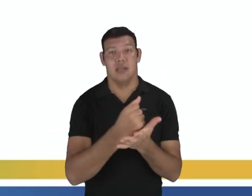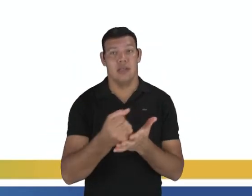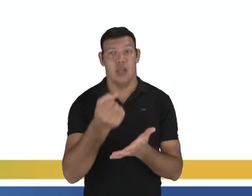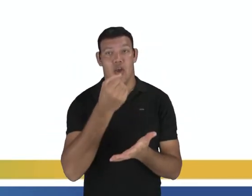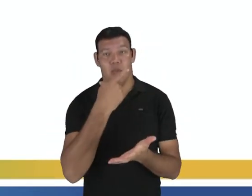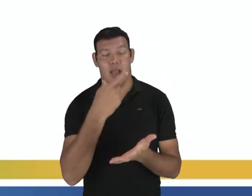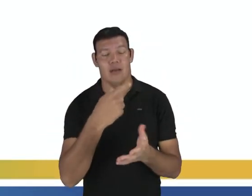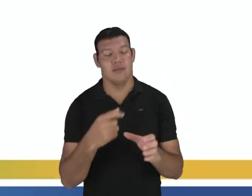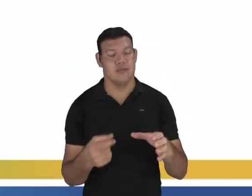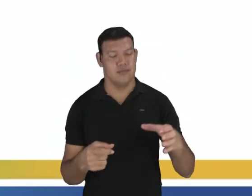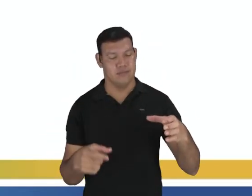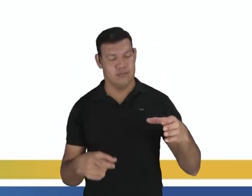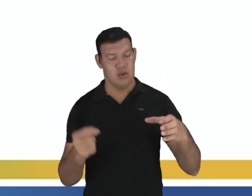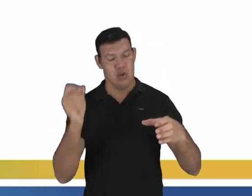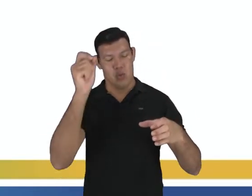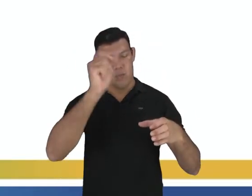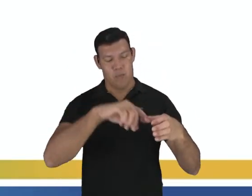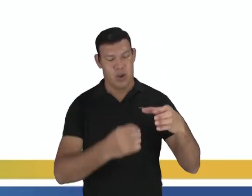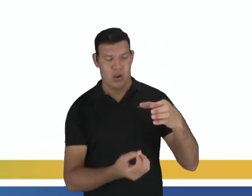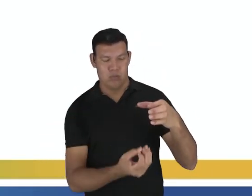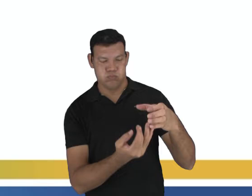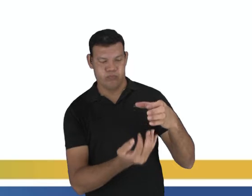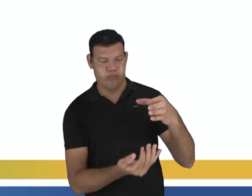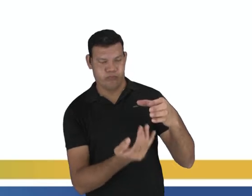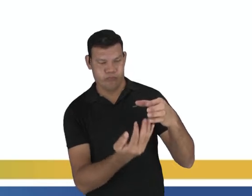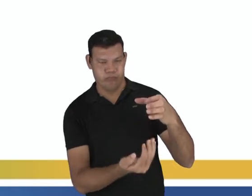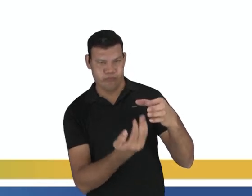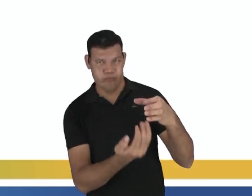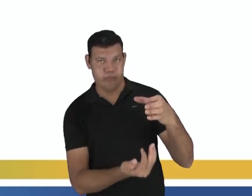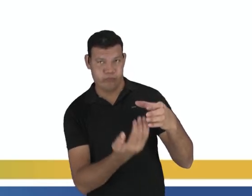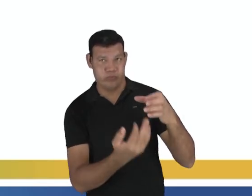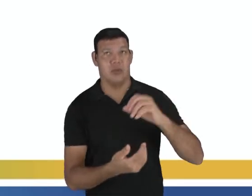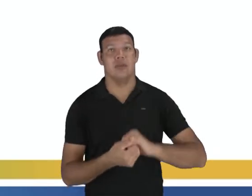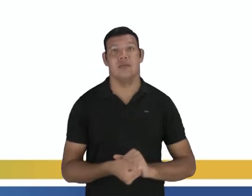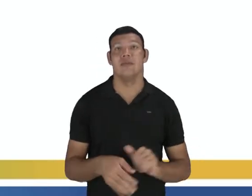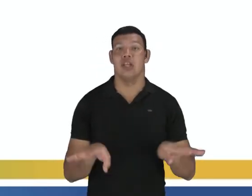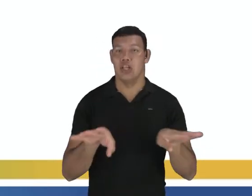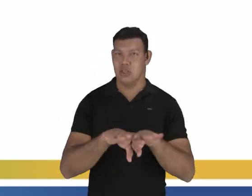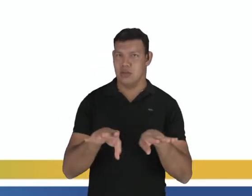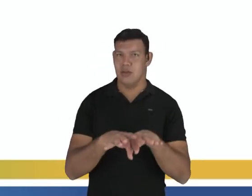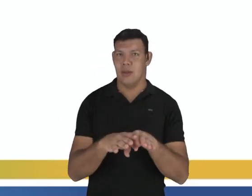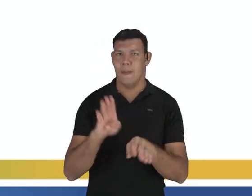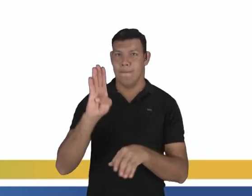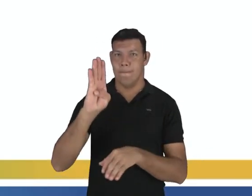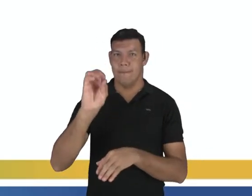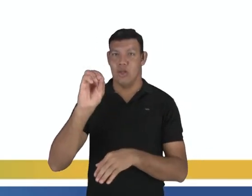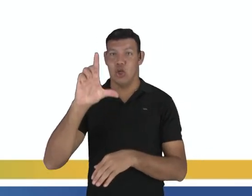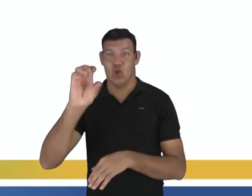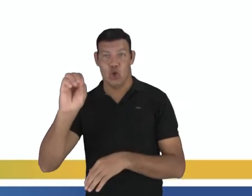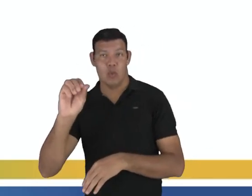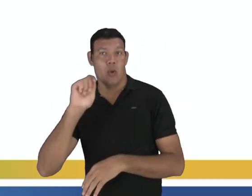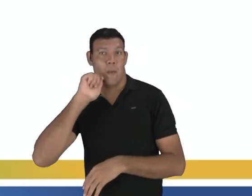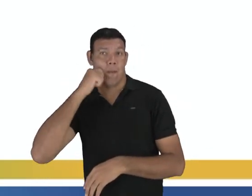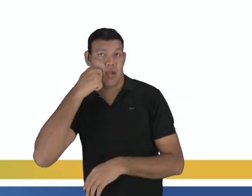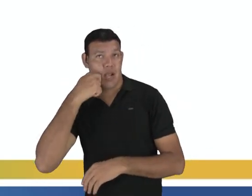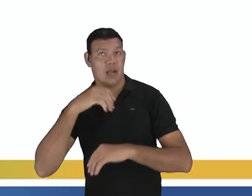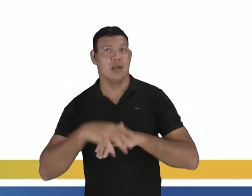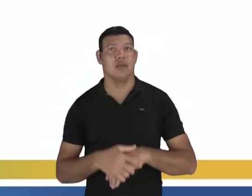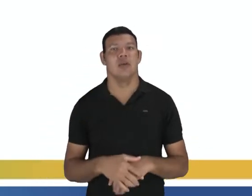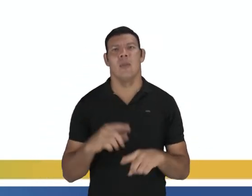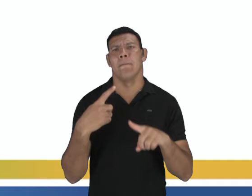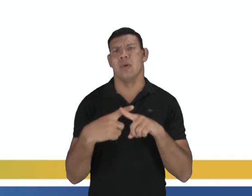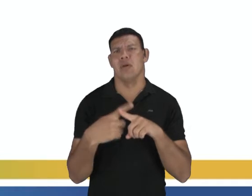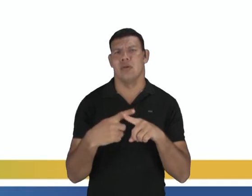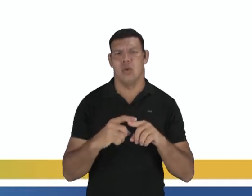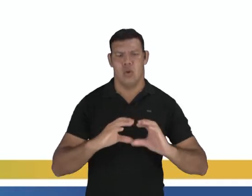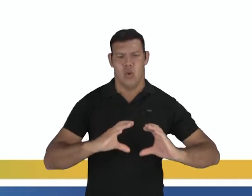remédios efervescentes, que a gente tem a liberação de gás. Quando a gente tem a produção de um bolo ou de um pão, por que o